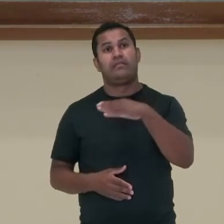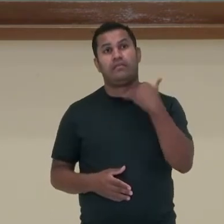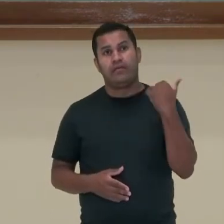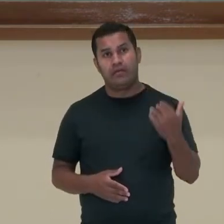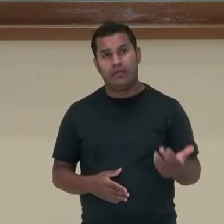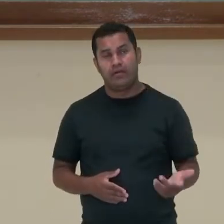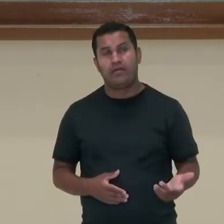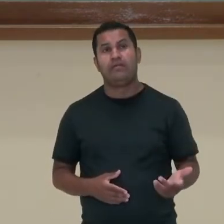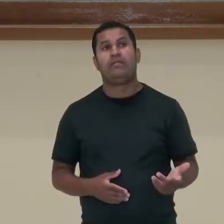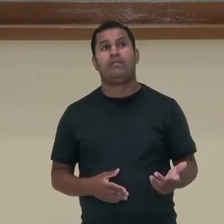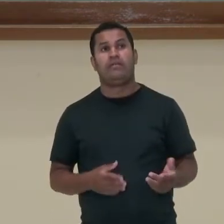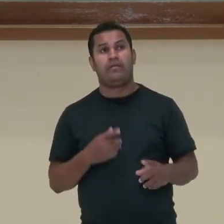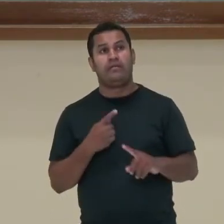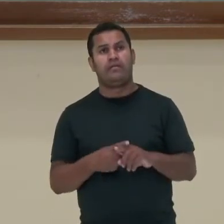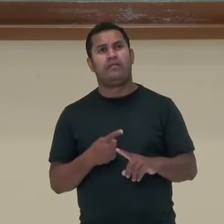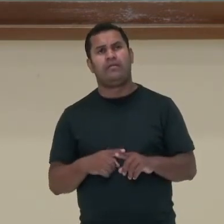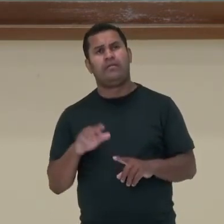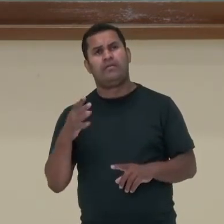somente com